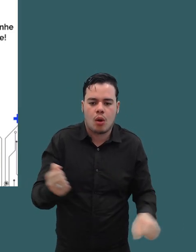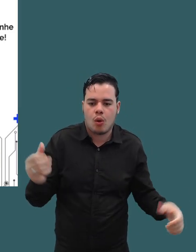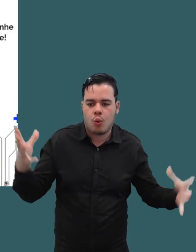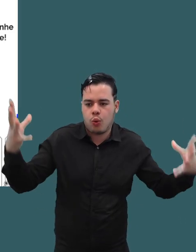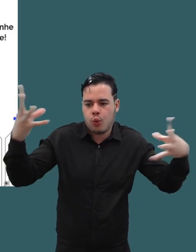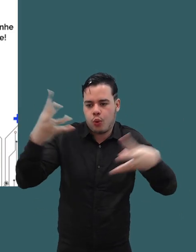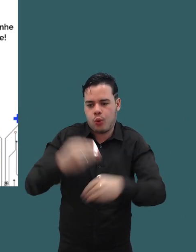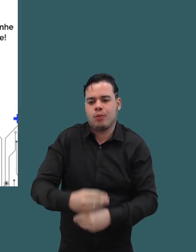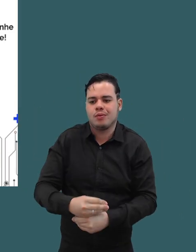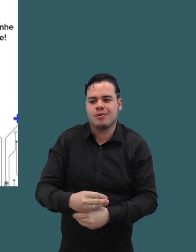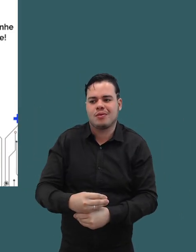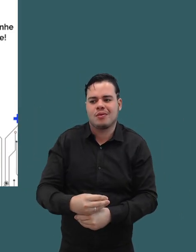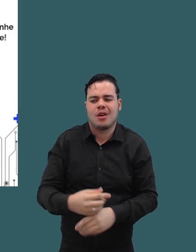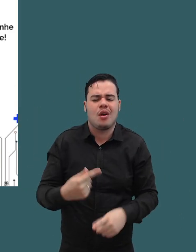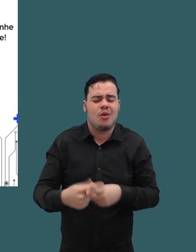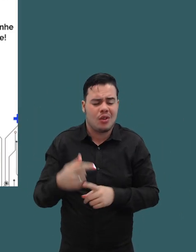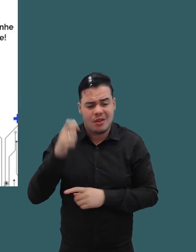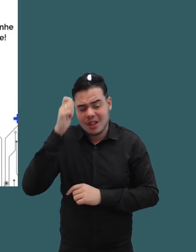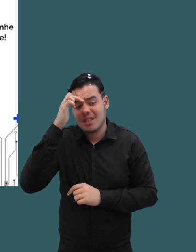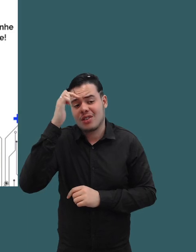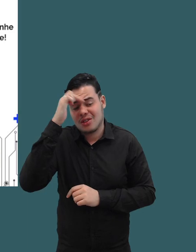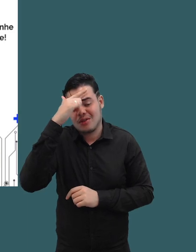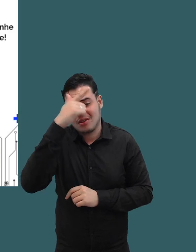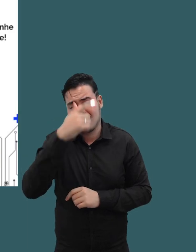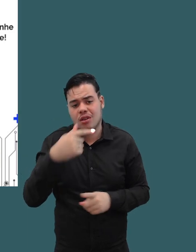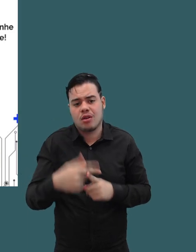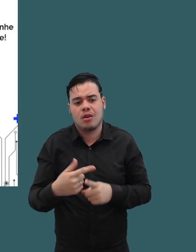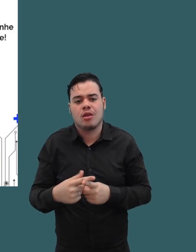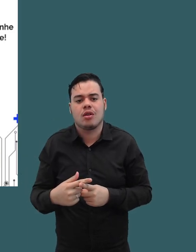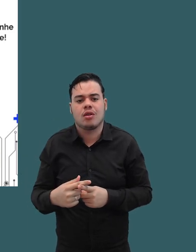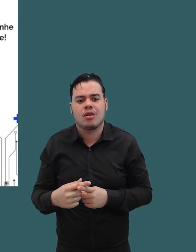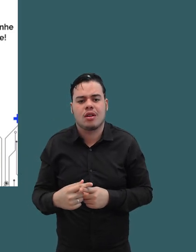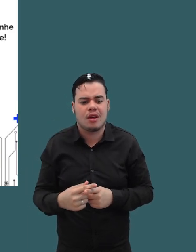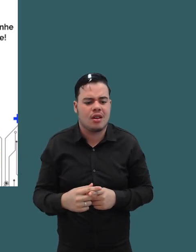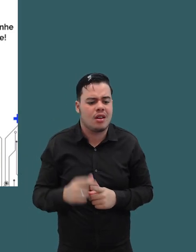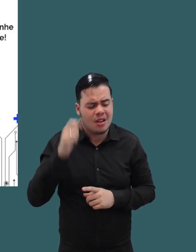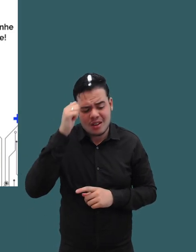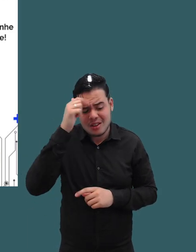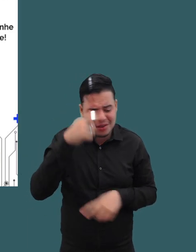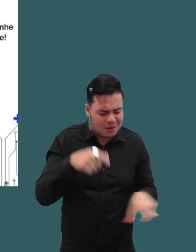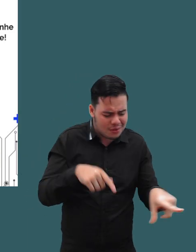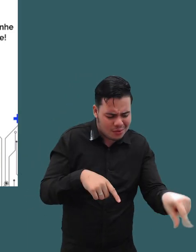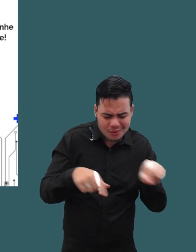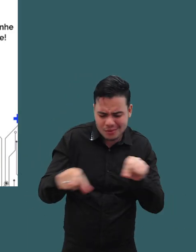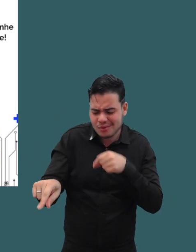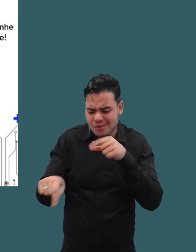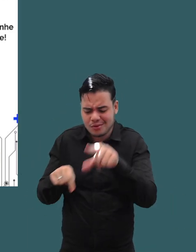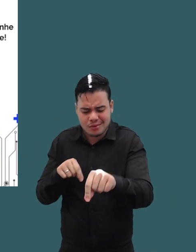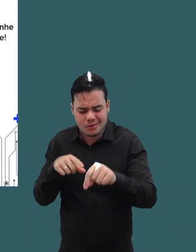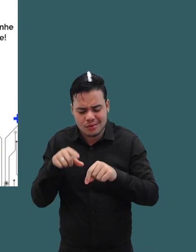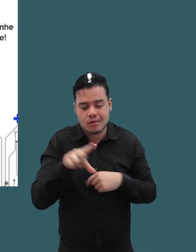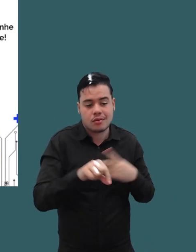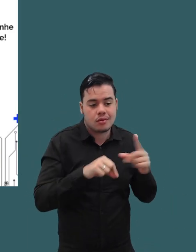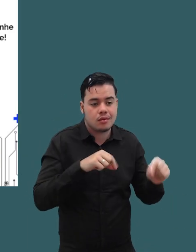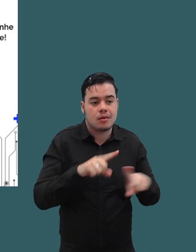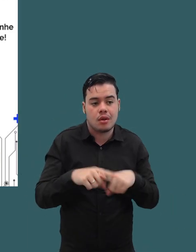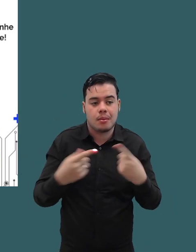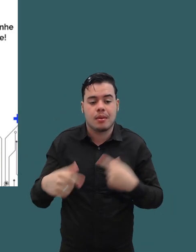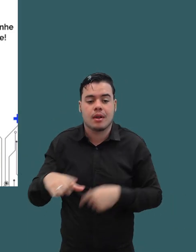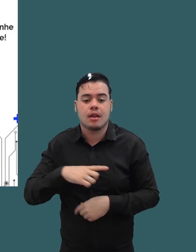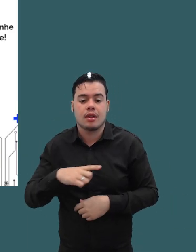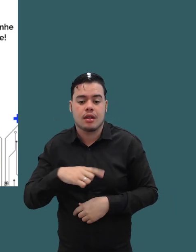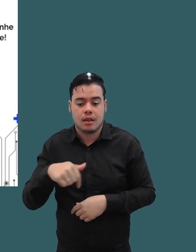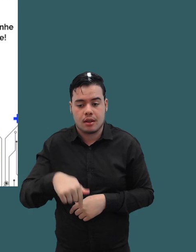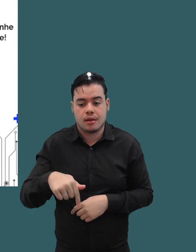nessa chamada, porque vai ser difícil fazer a seleção dessa chamada. Mas a gente tem aqui,